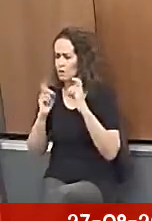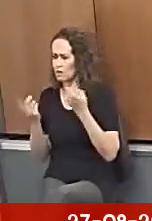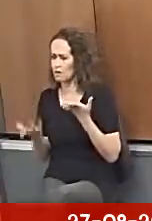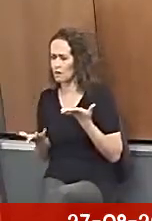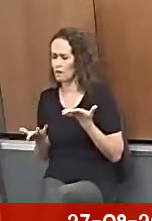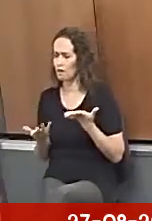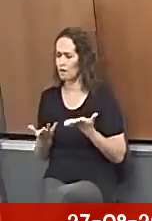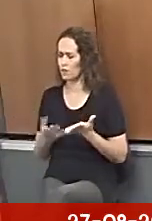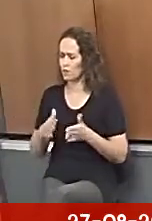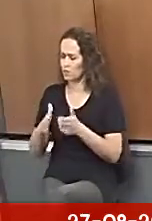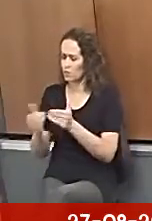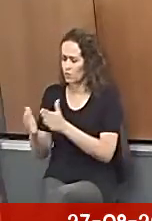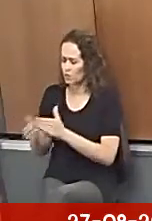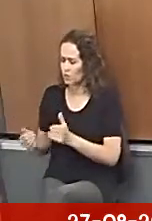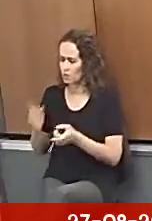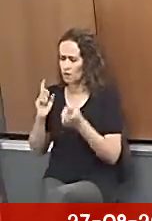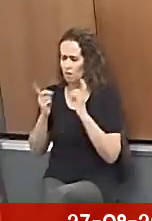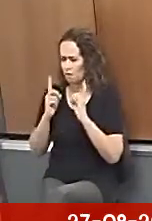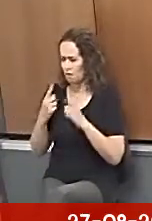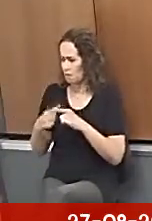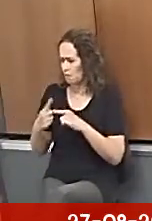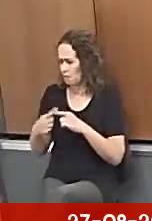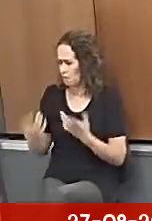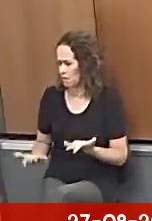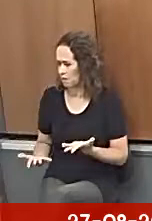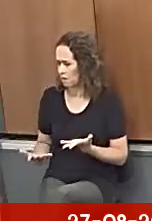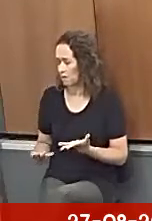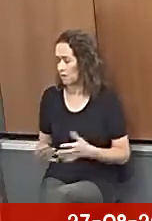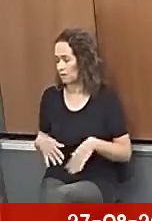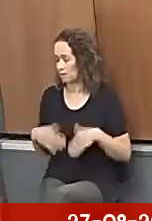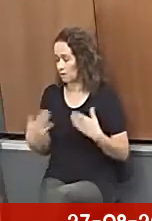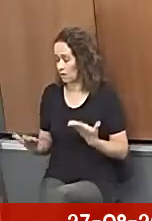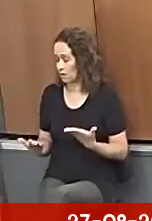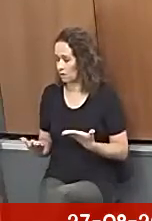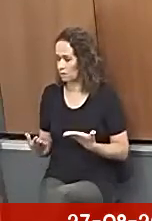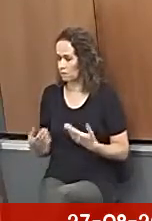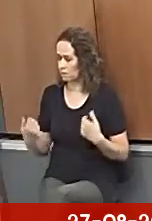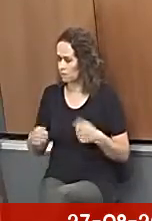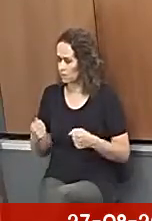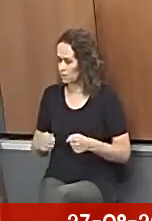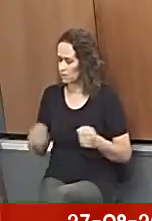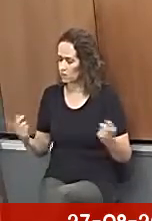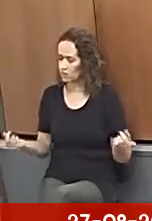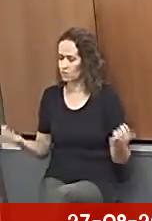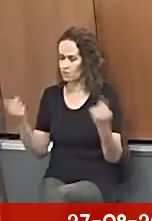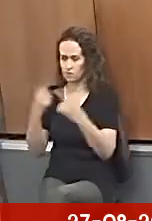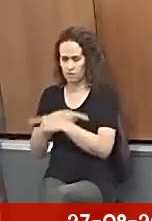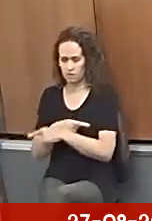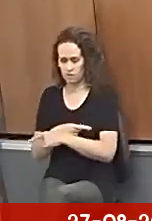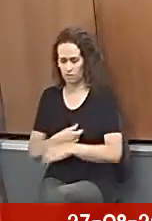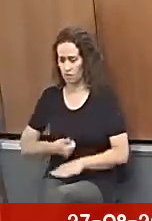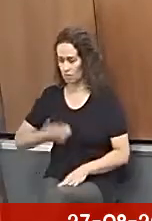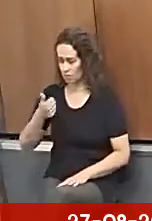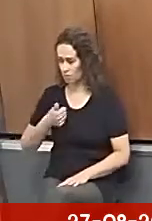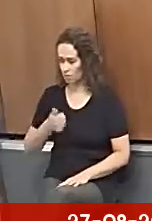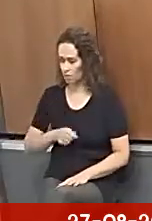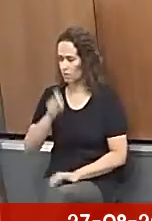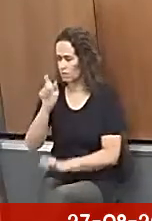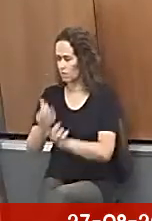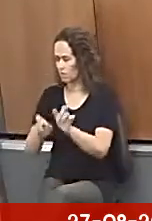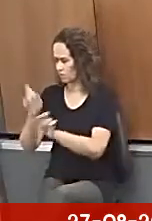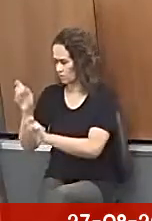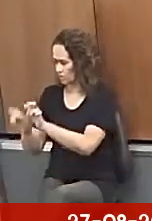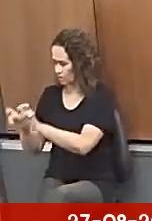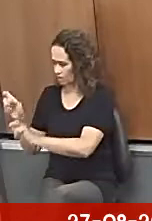reunião eu sugeri que fizéssemos a inversão primeiro ouvimos os convidados para depois os deputados